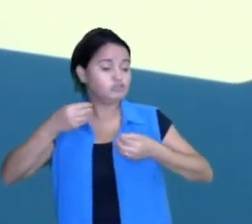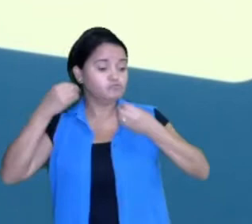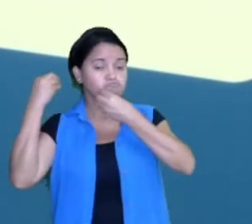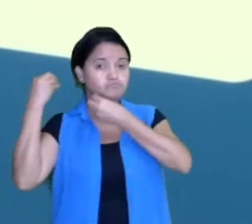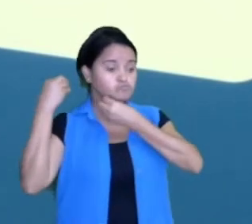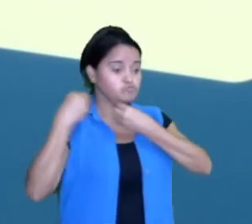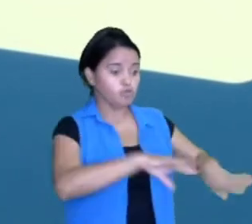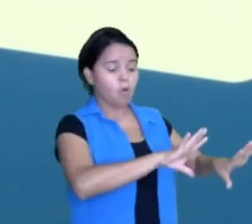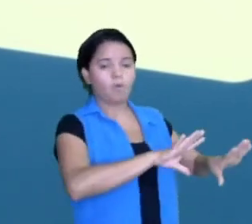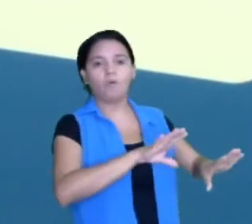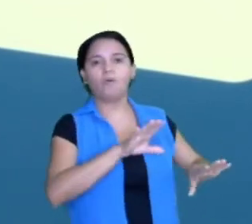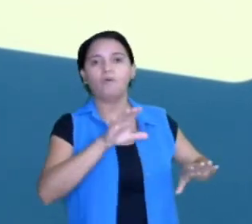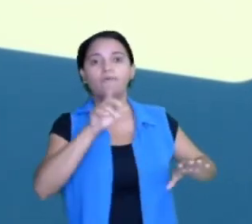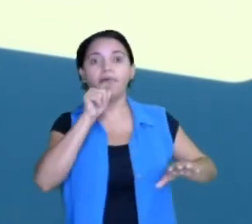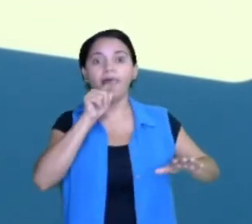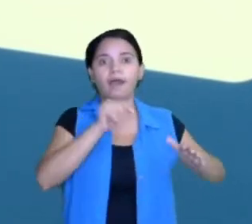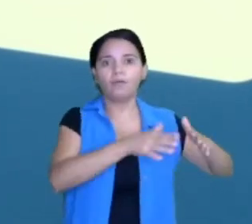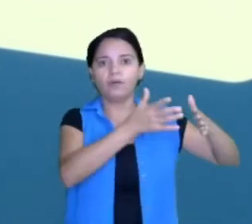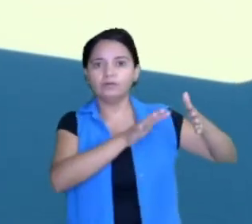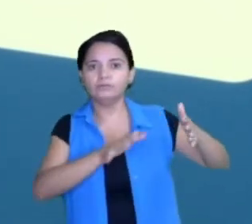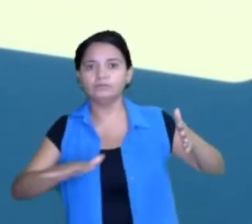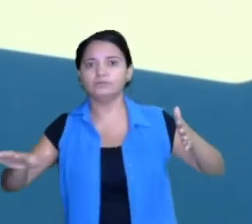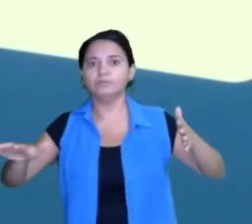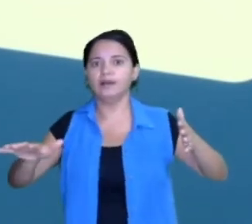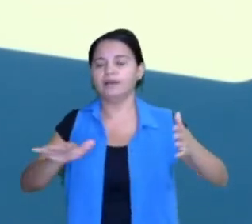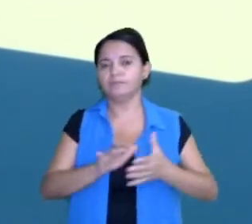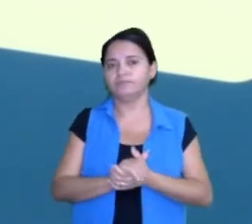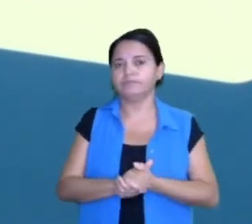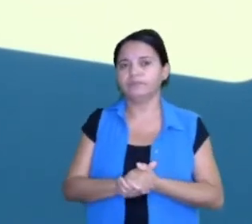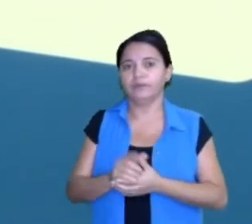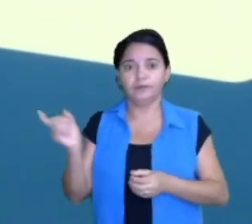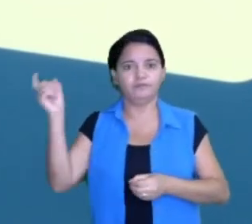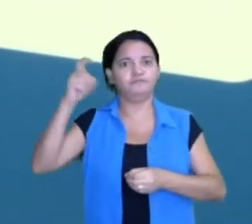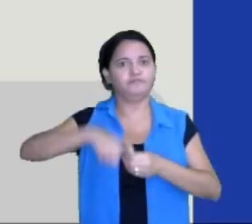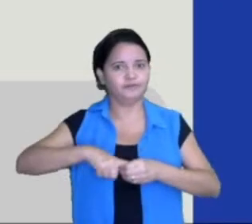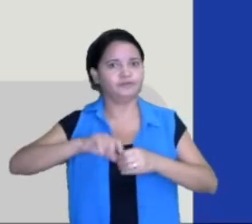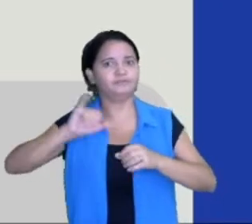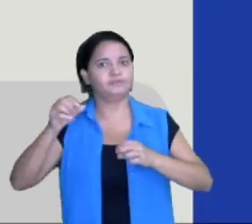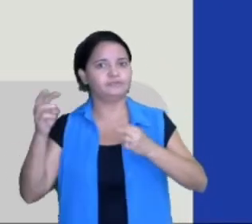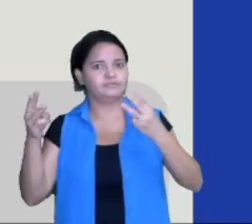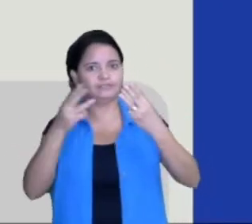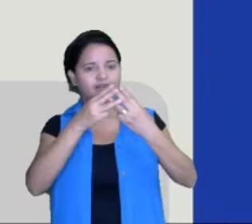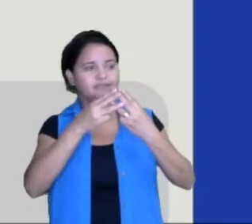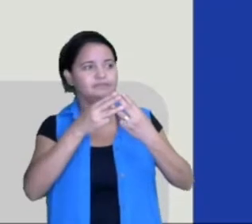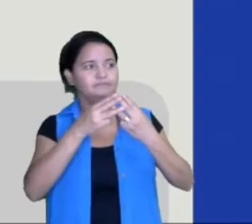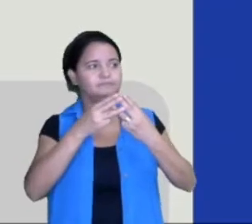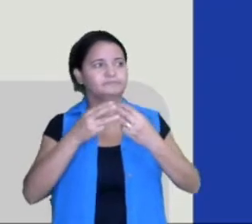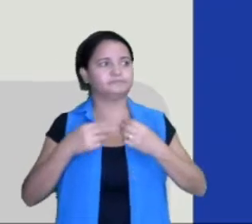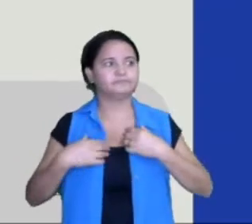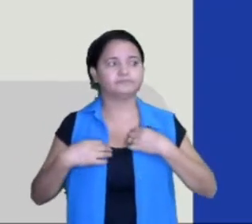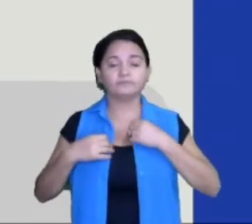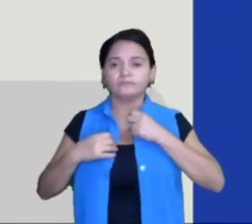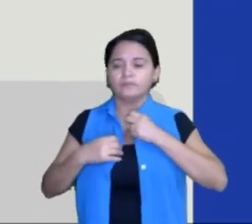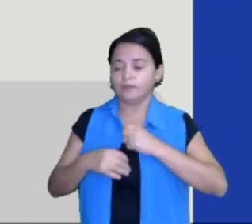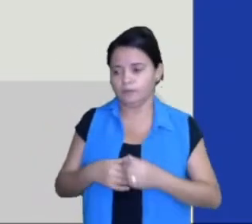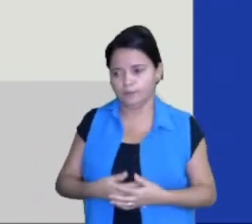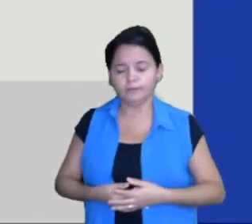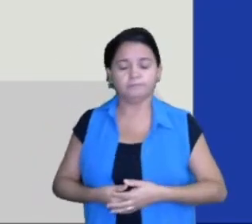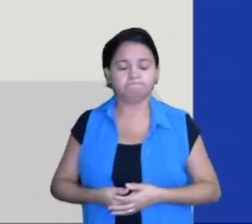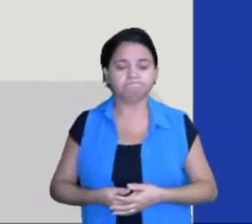falei. Situação complicada essa, né? Vamos voltar para os slides aqui, tá? Bom,